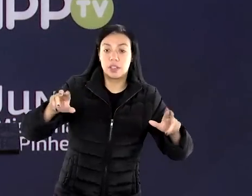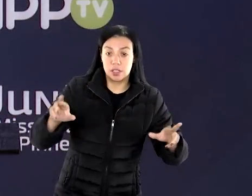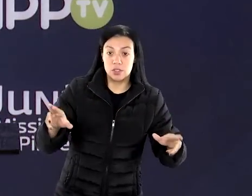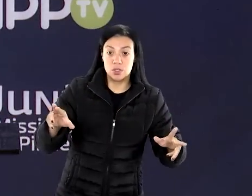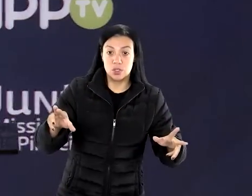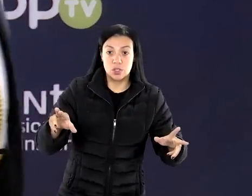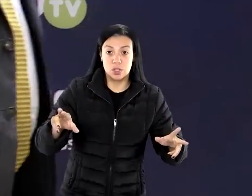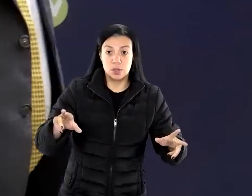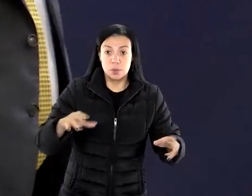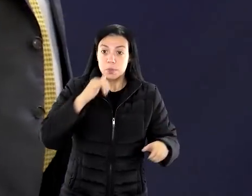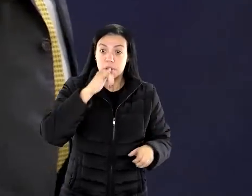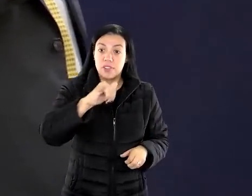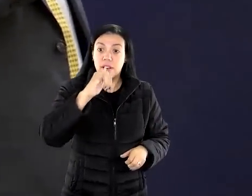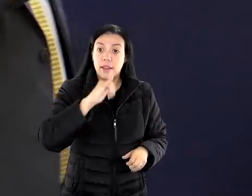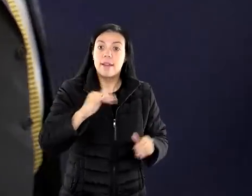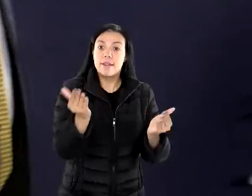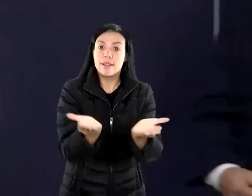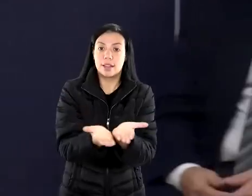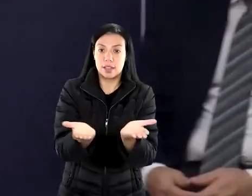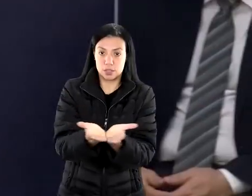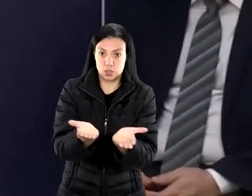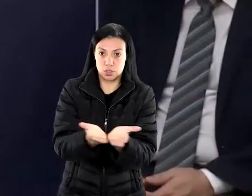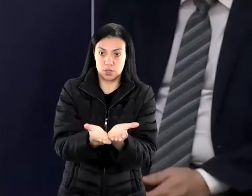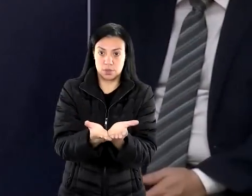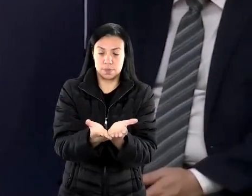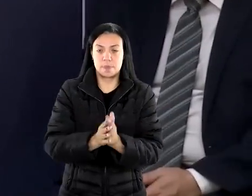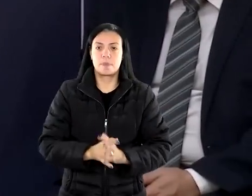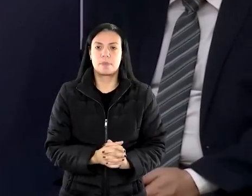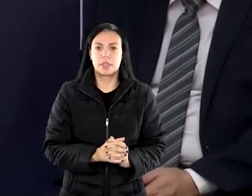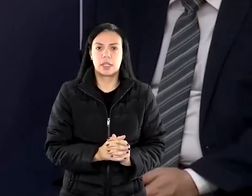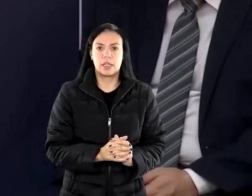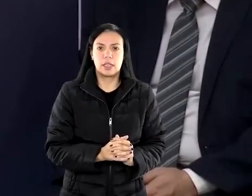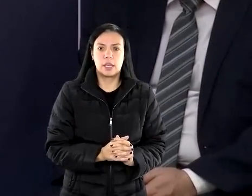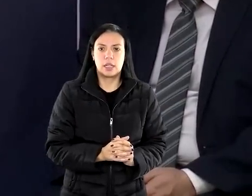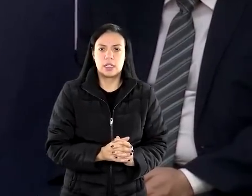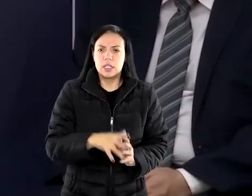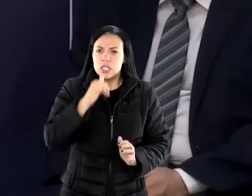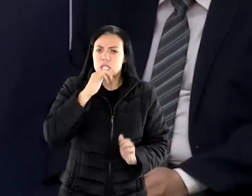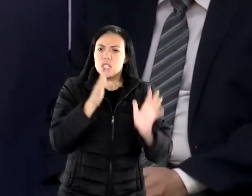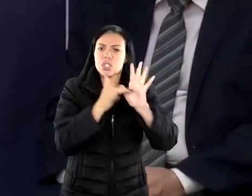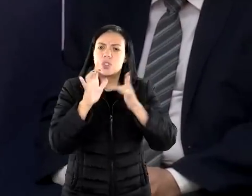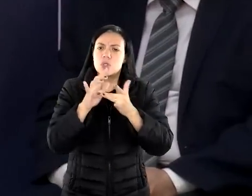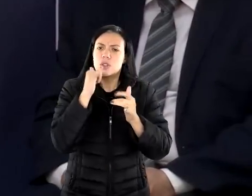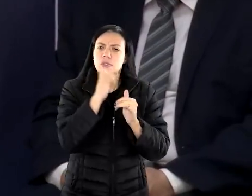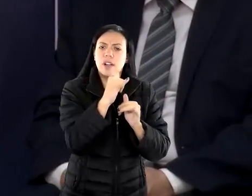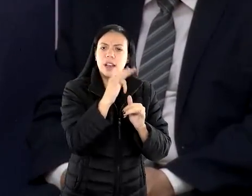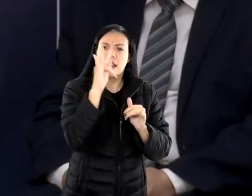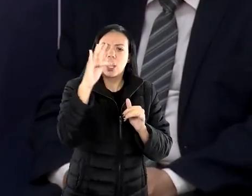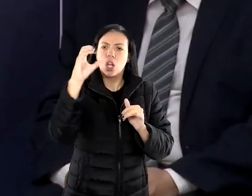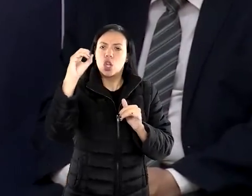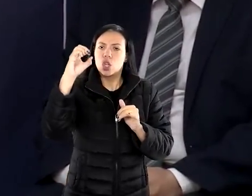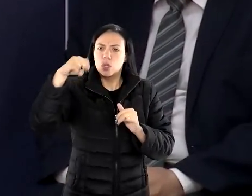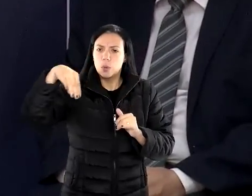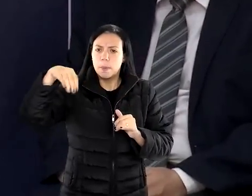Jesus disse para Tomé: Tomé, não sejas o quê? Incrédulo, mas seja o quê? Crente